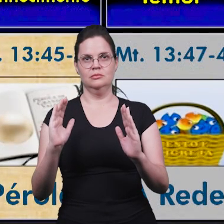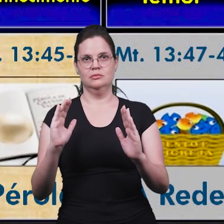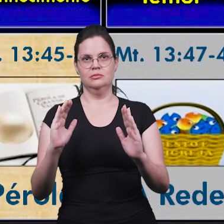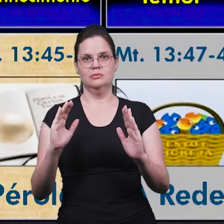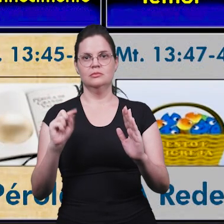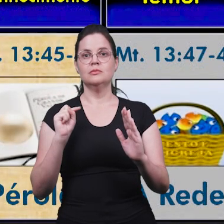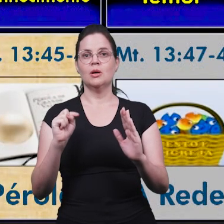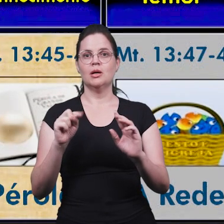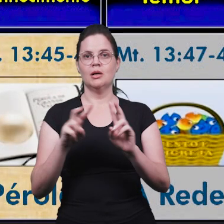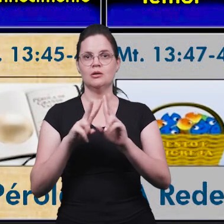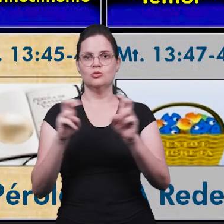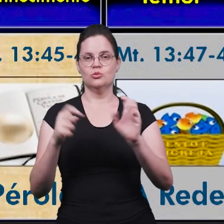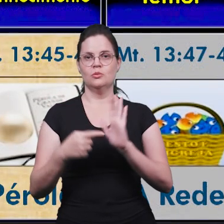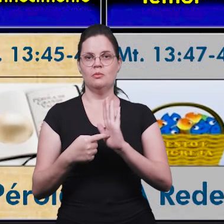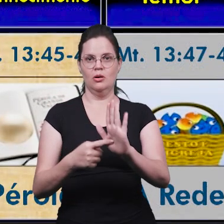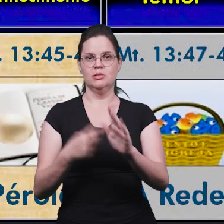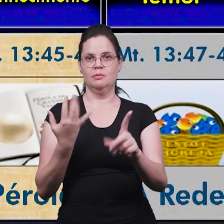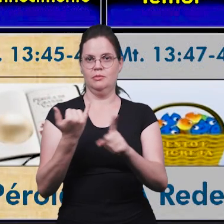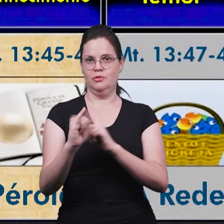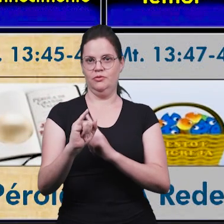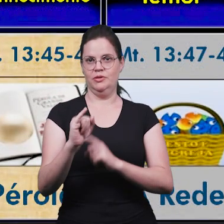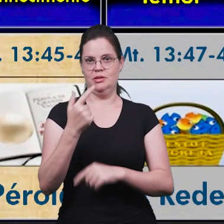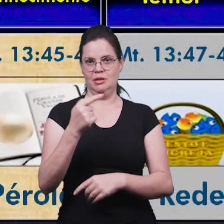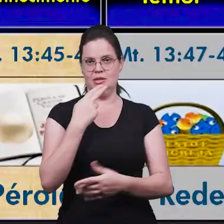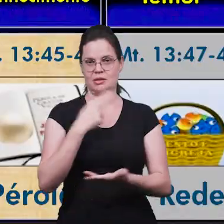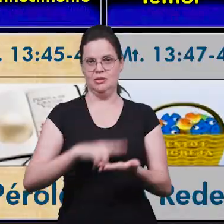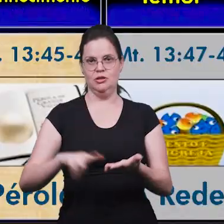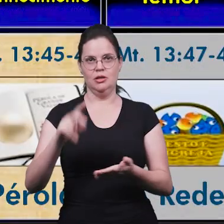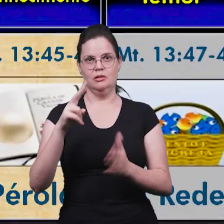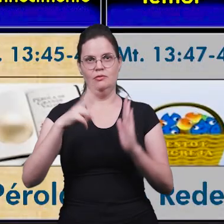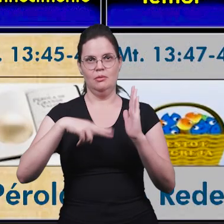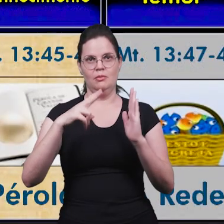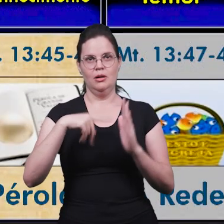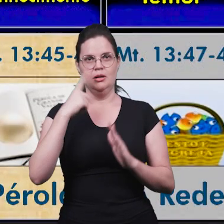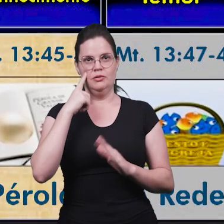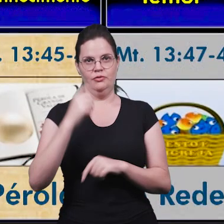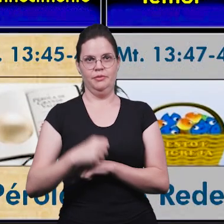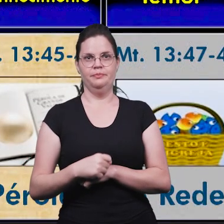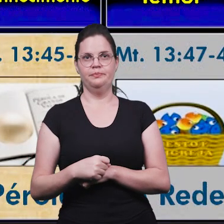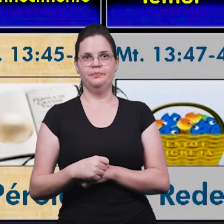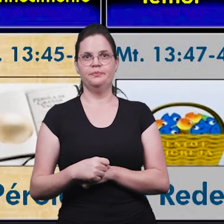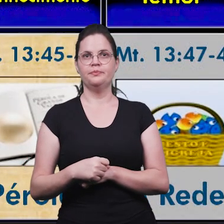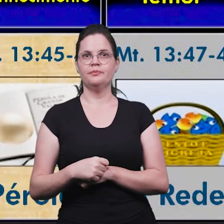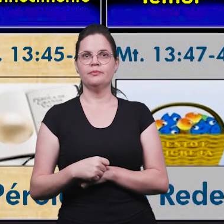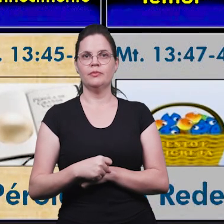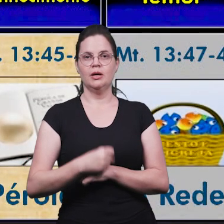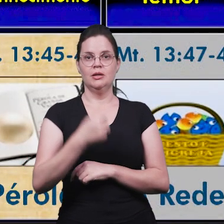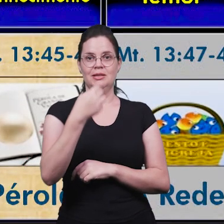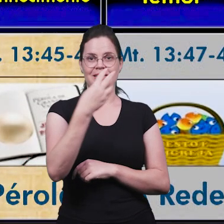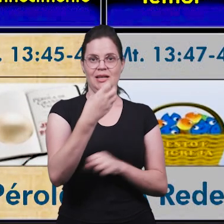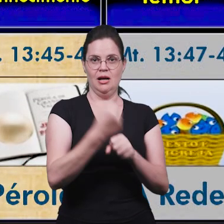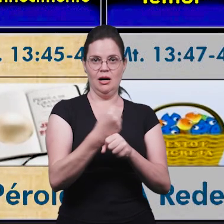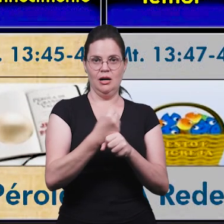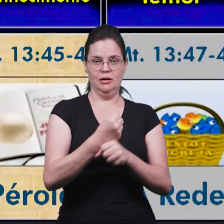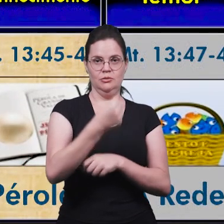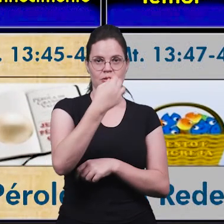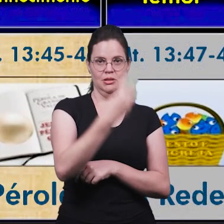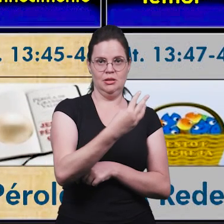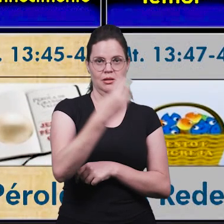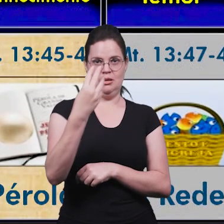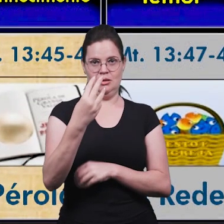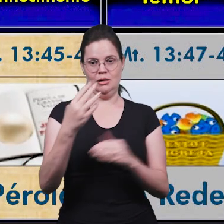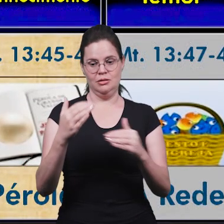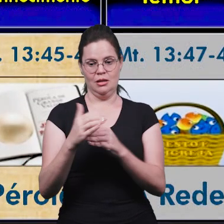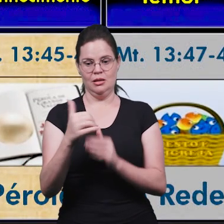da profecia das 7 cartas. Primeiro nós vamos ler ali, de 33 a 100 depois de